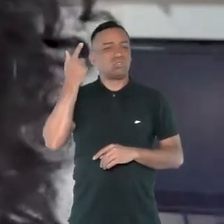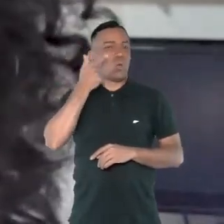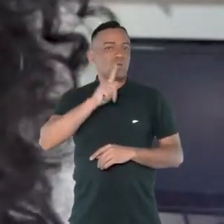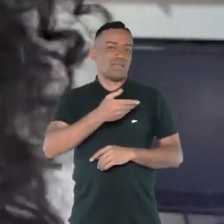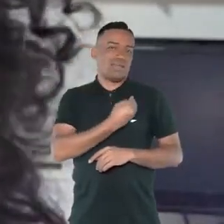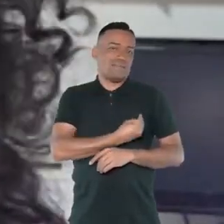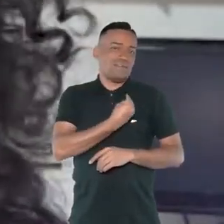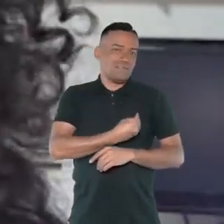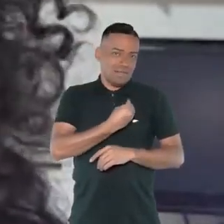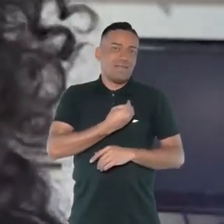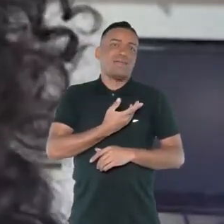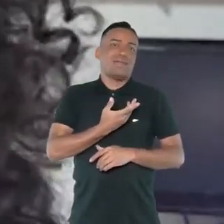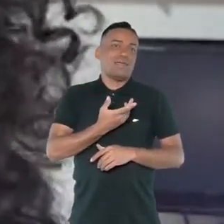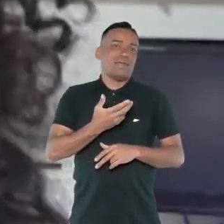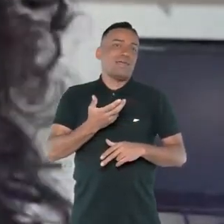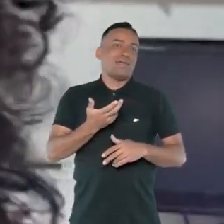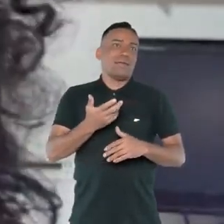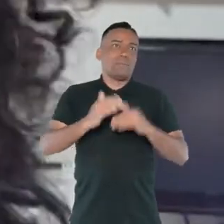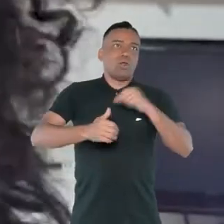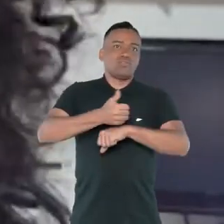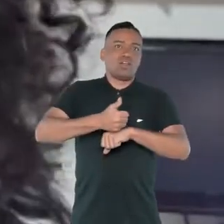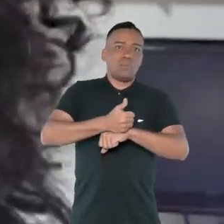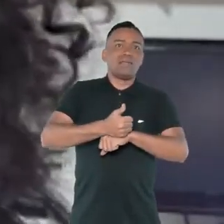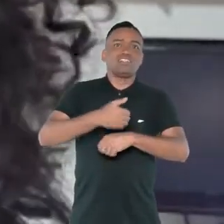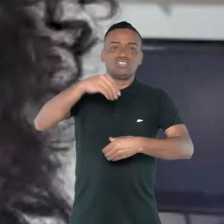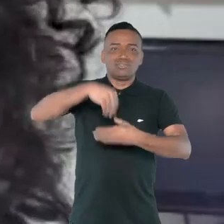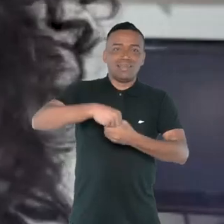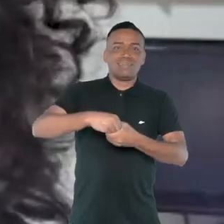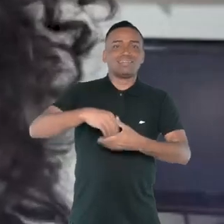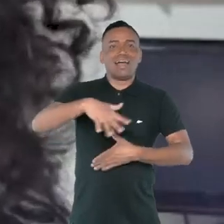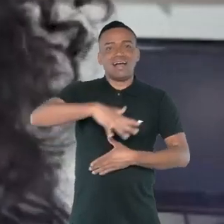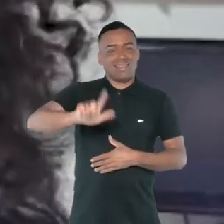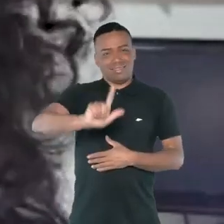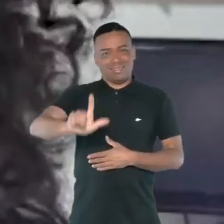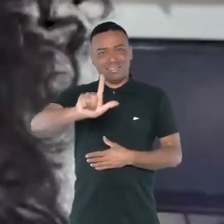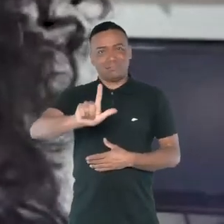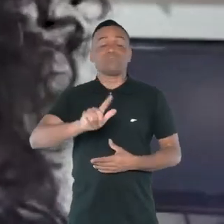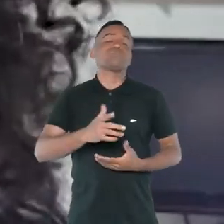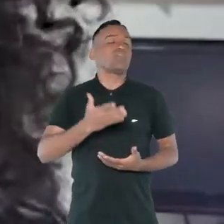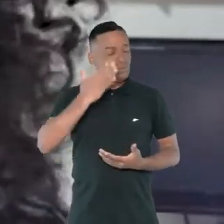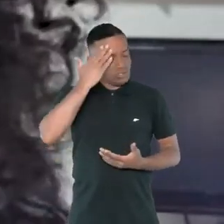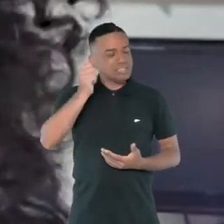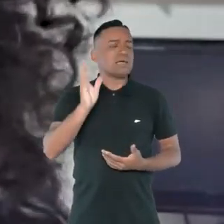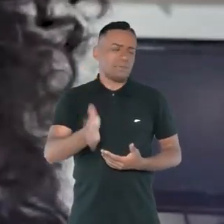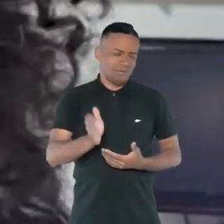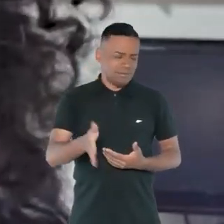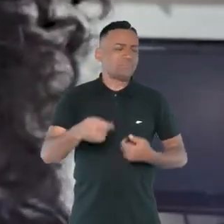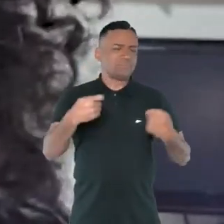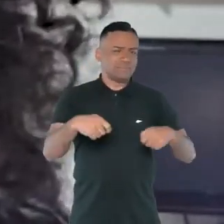qualquer um consegue. Na verdade, pouquíssimos conseguem fazer isso, né? Então,